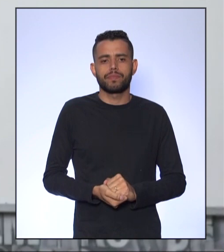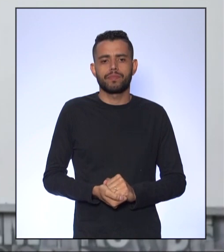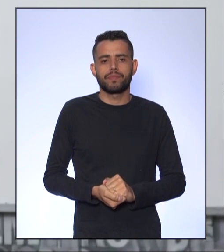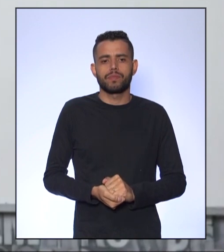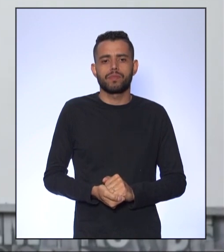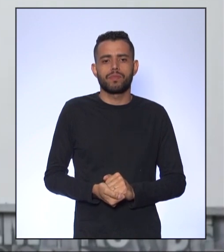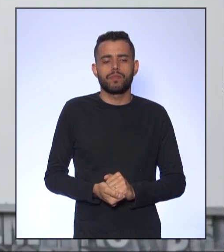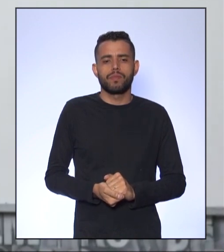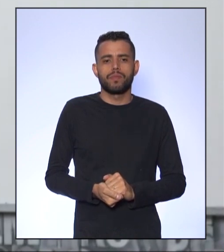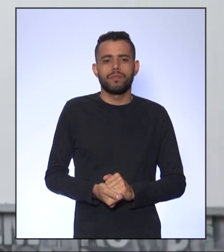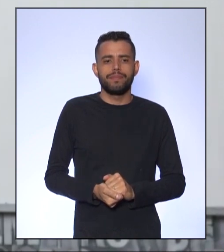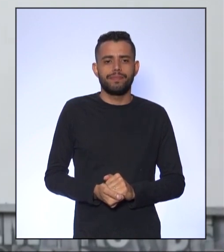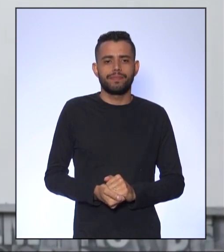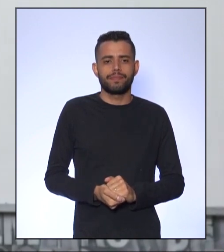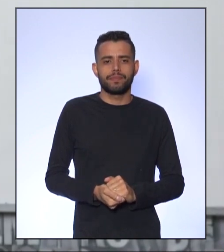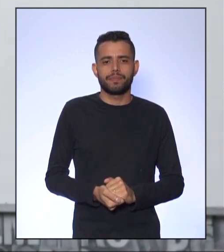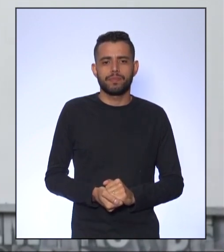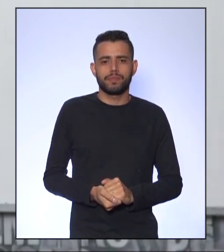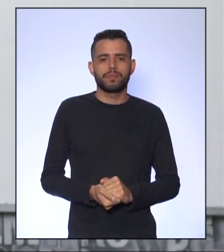mescla.